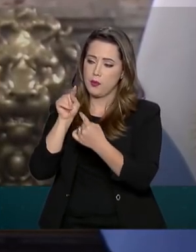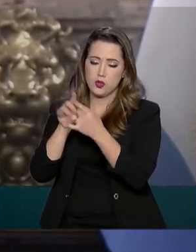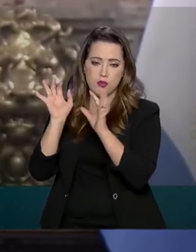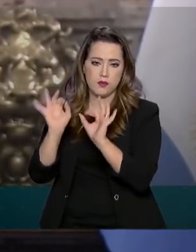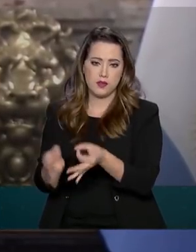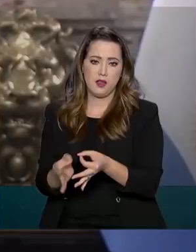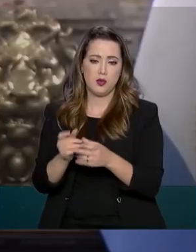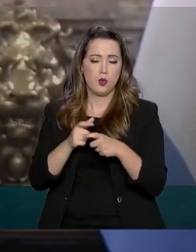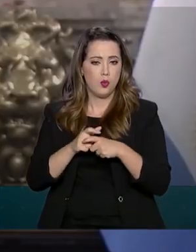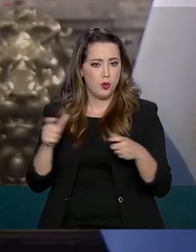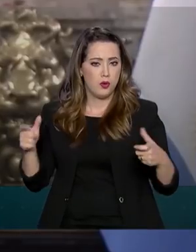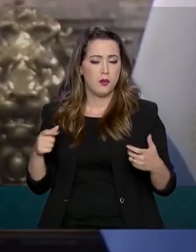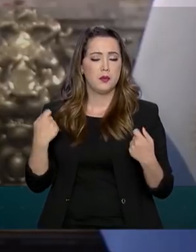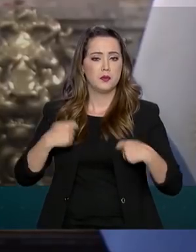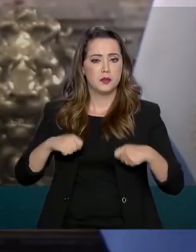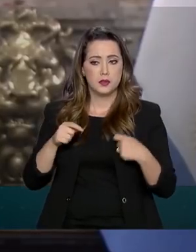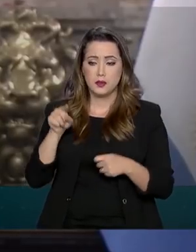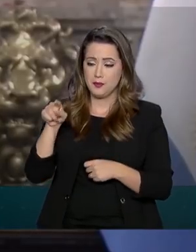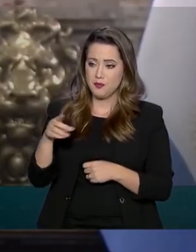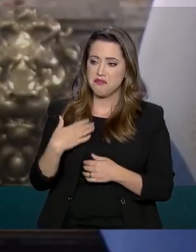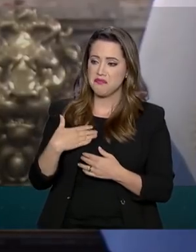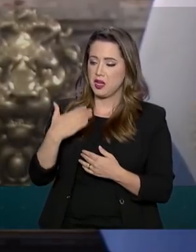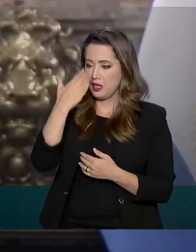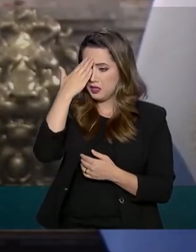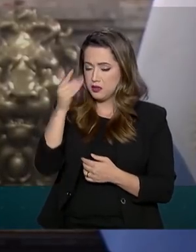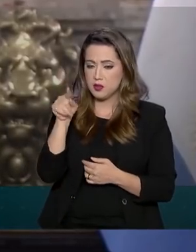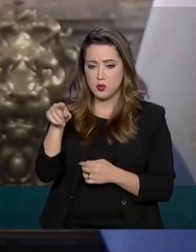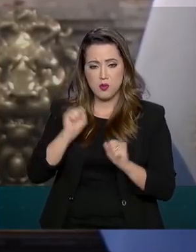Em grande parte, devemos a seu empenho